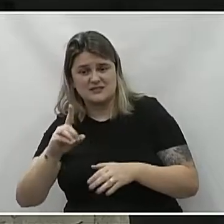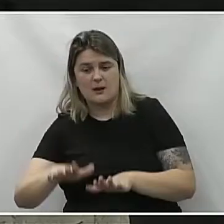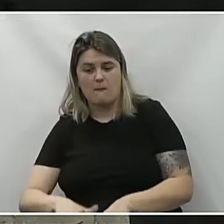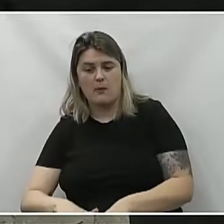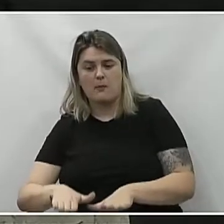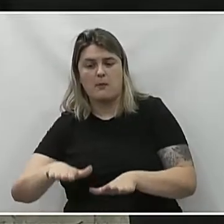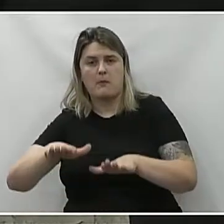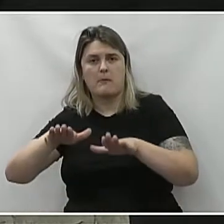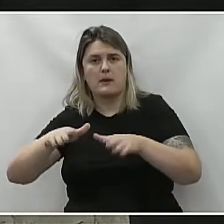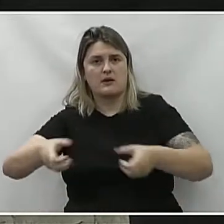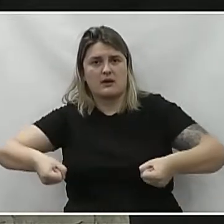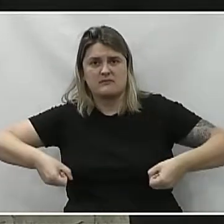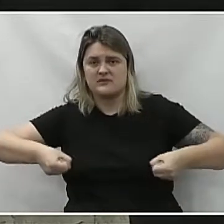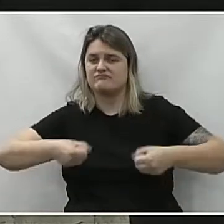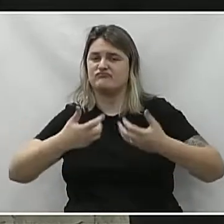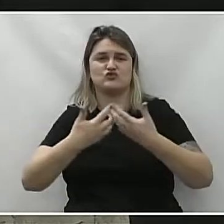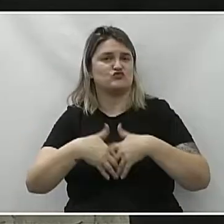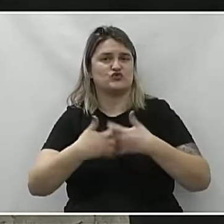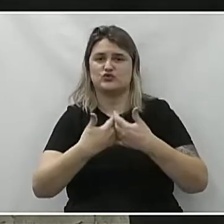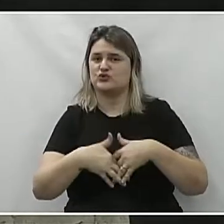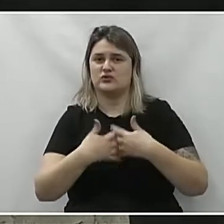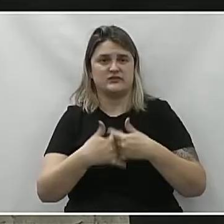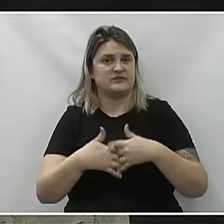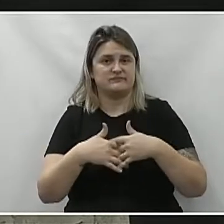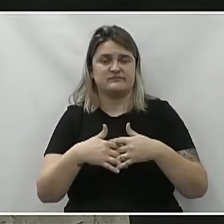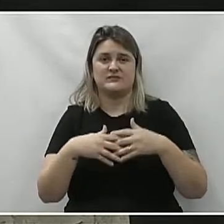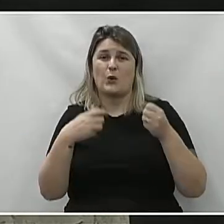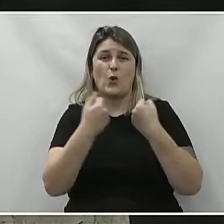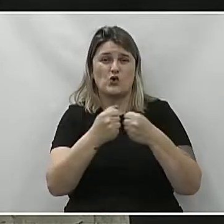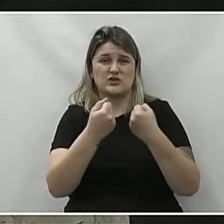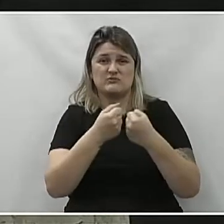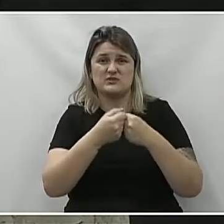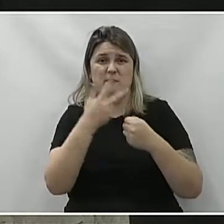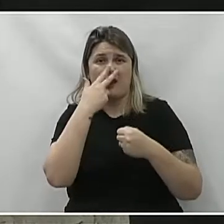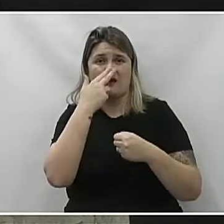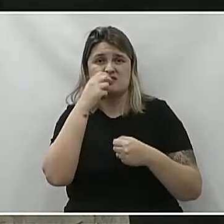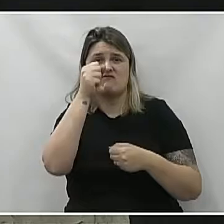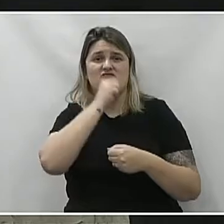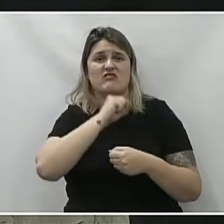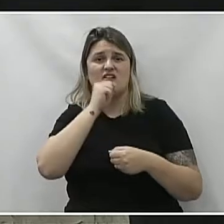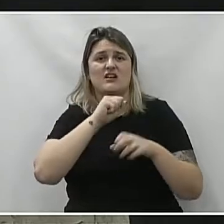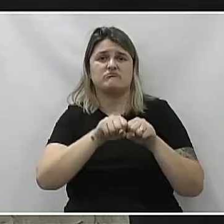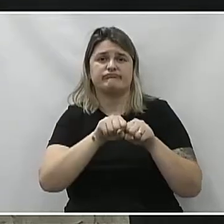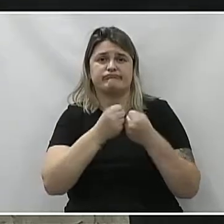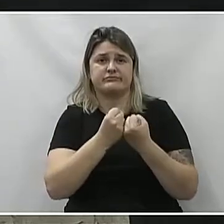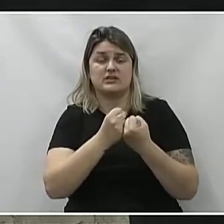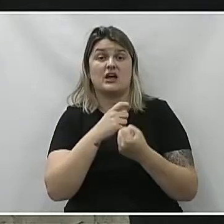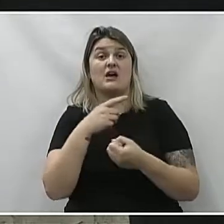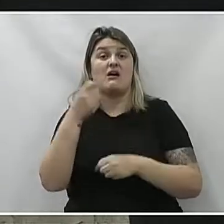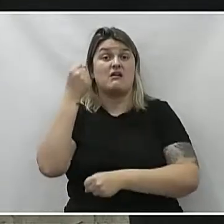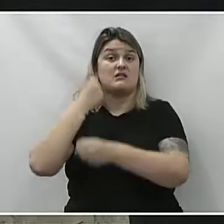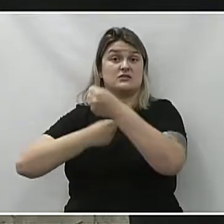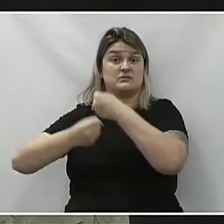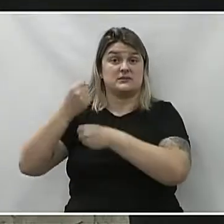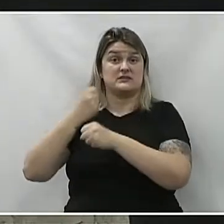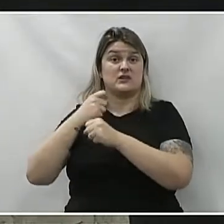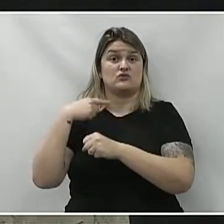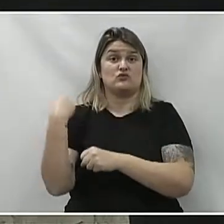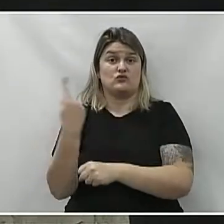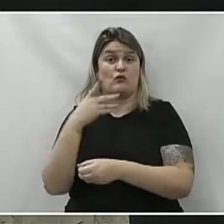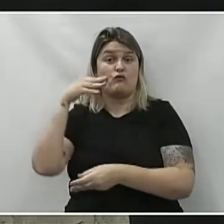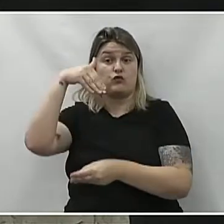não funciona. Então, assim, a gente aqui, ano passado, votou um subsídio para a